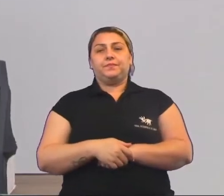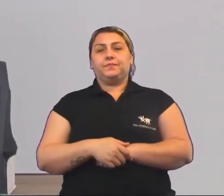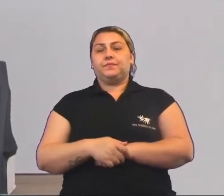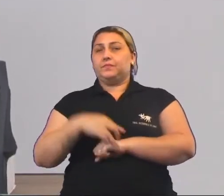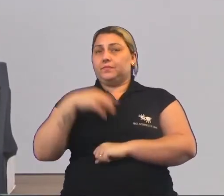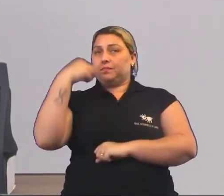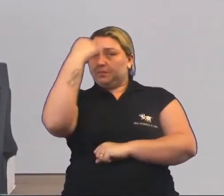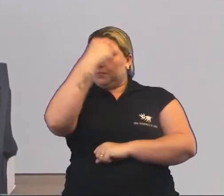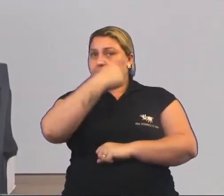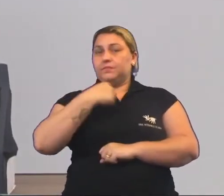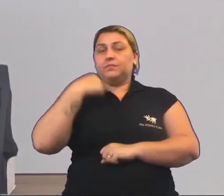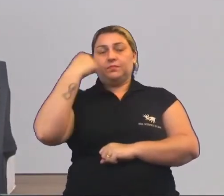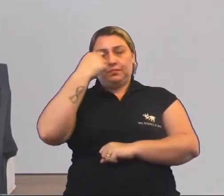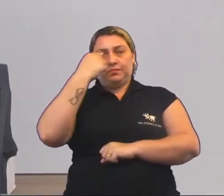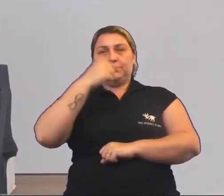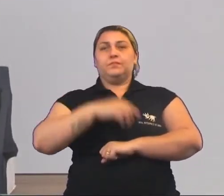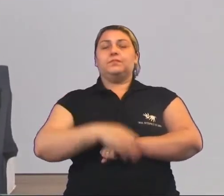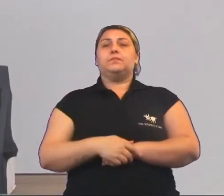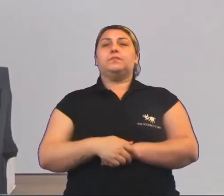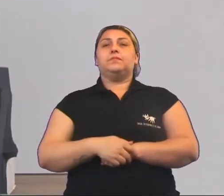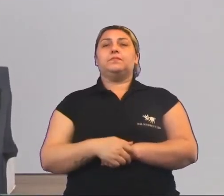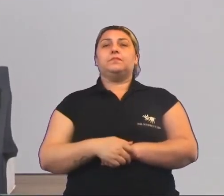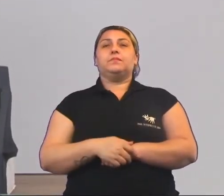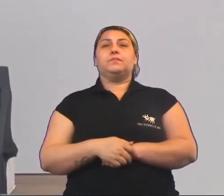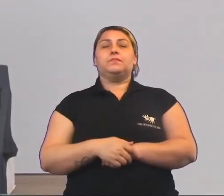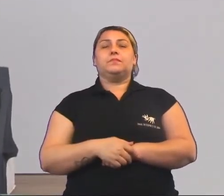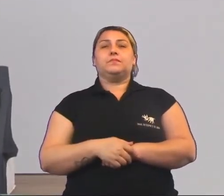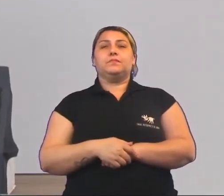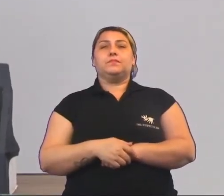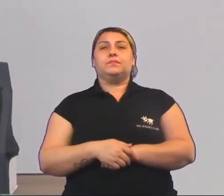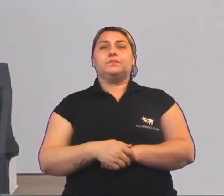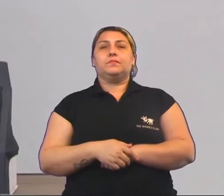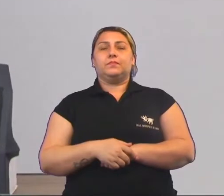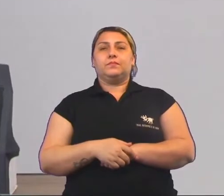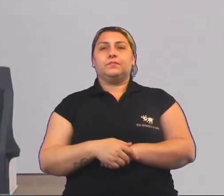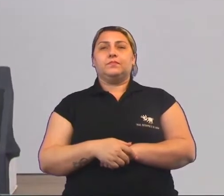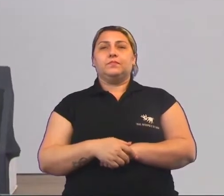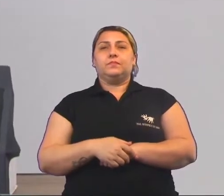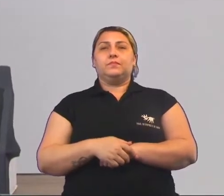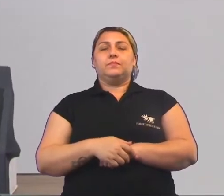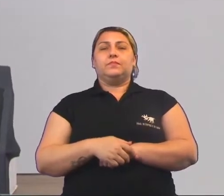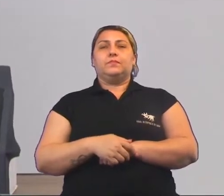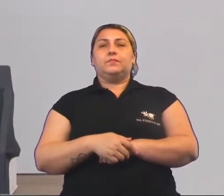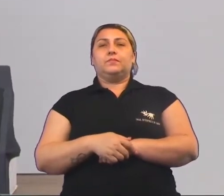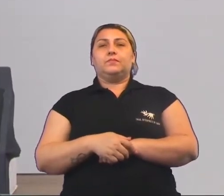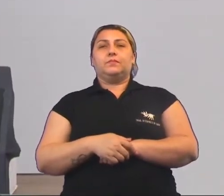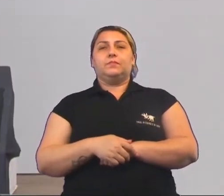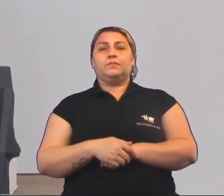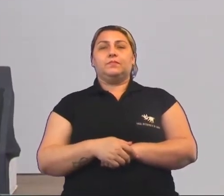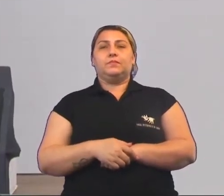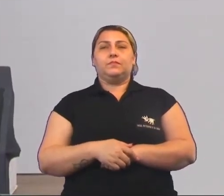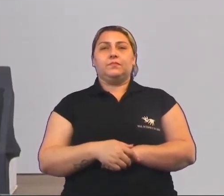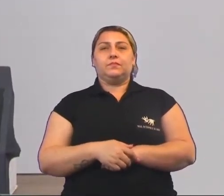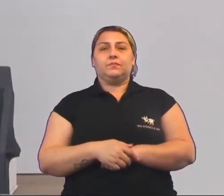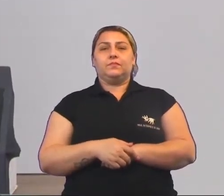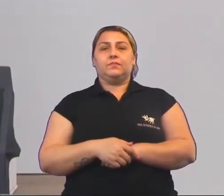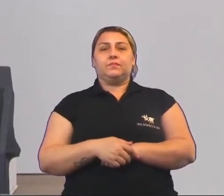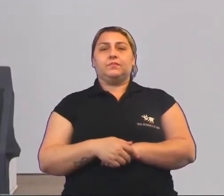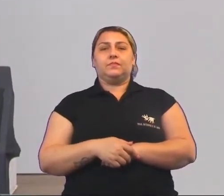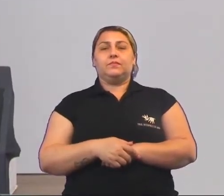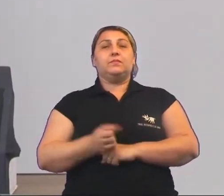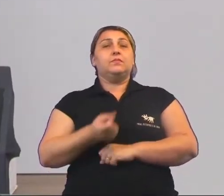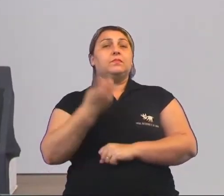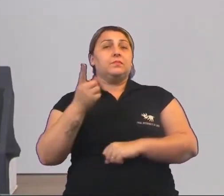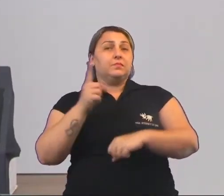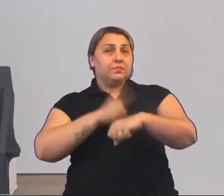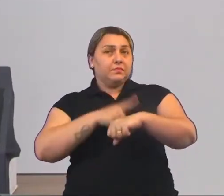somente o quê? 1 hora. Então, nós vamos voltar aqui. A torta só ficou pronta 10 horas.